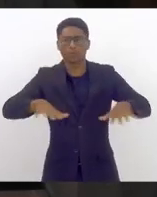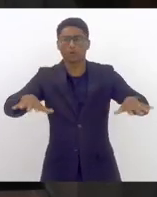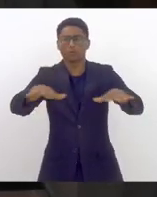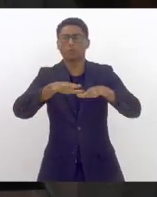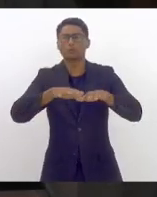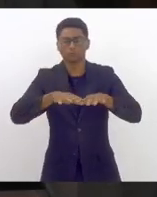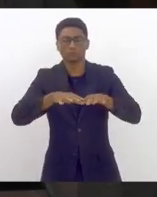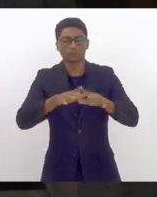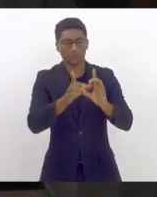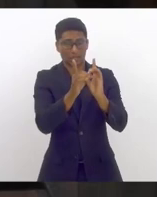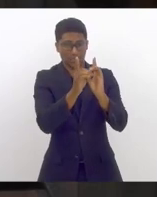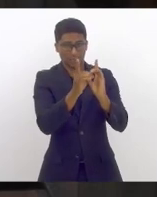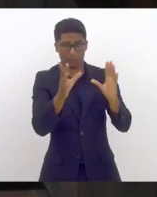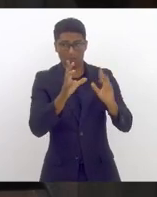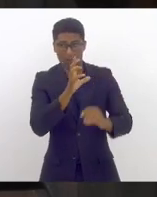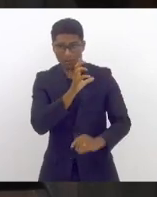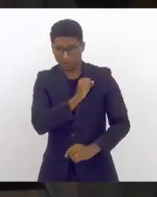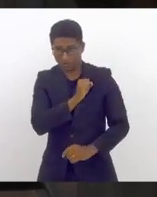democracia,